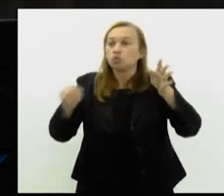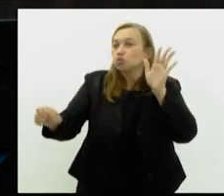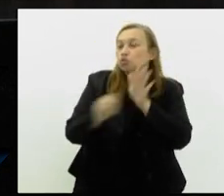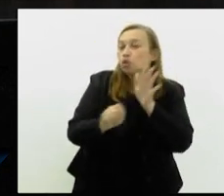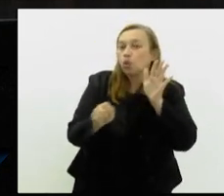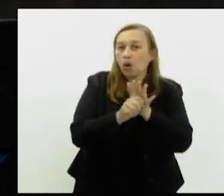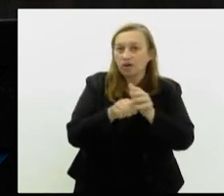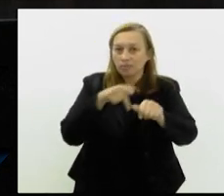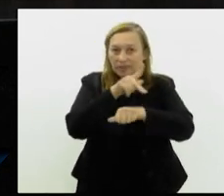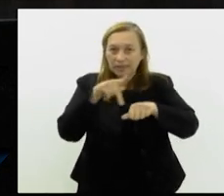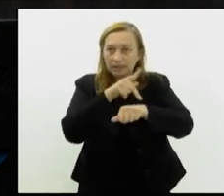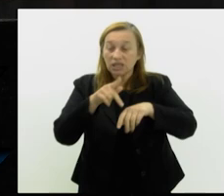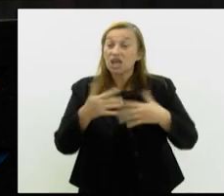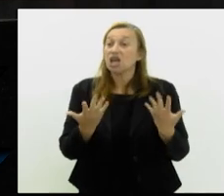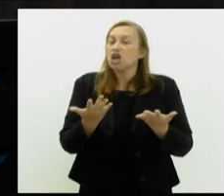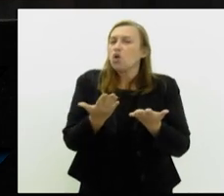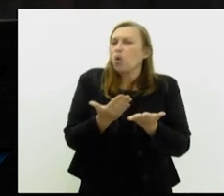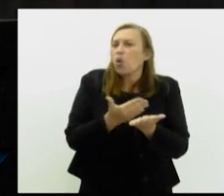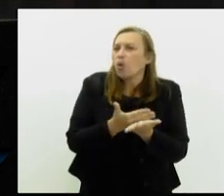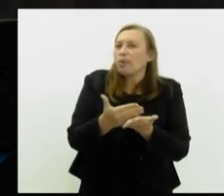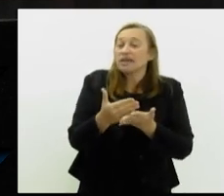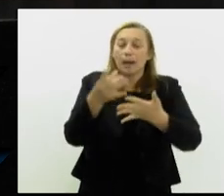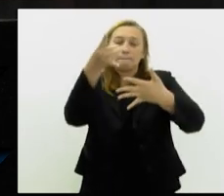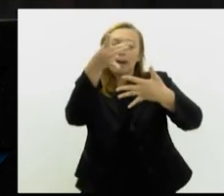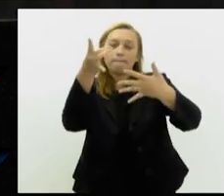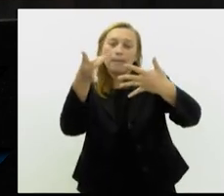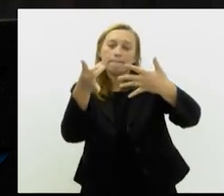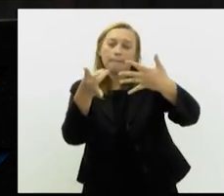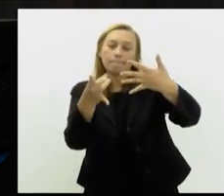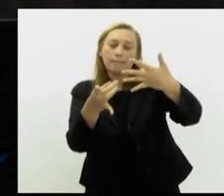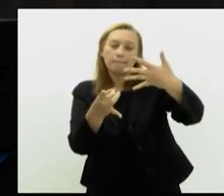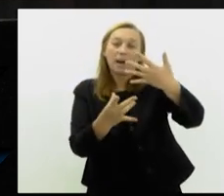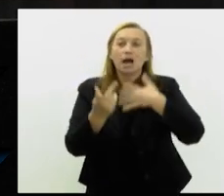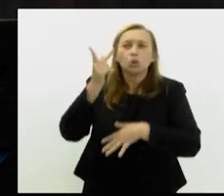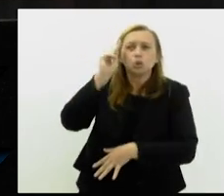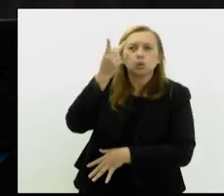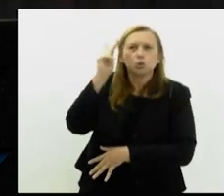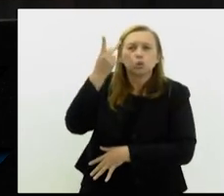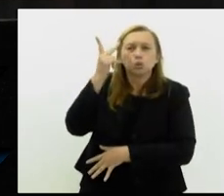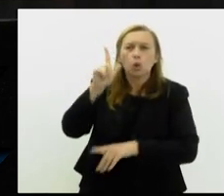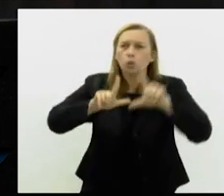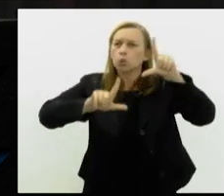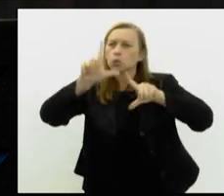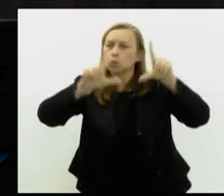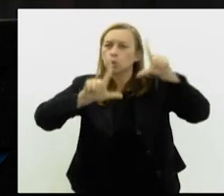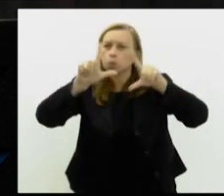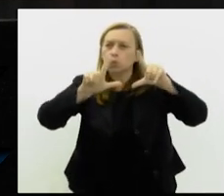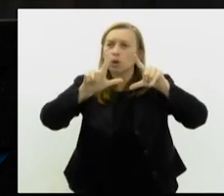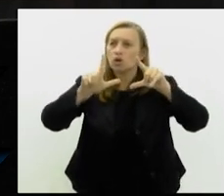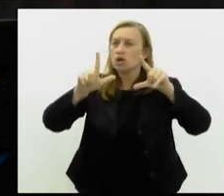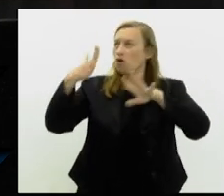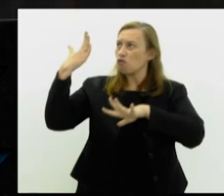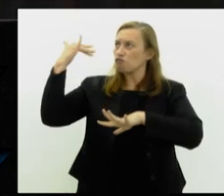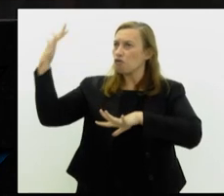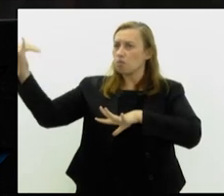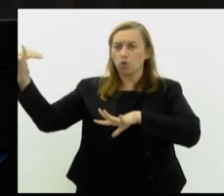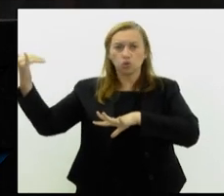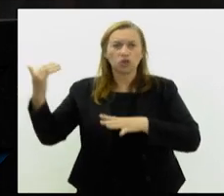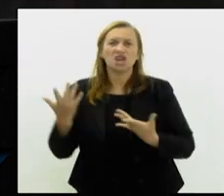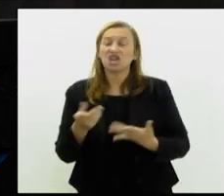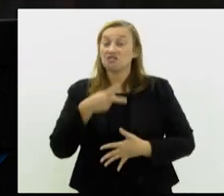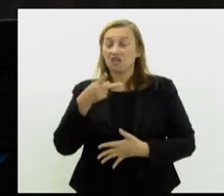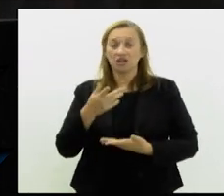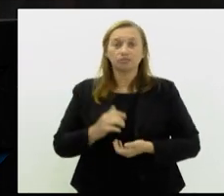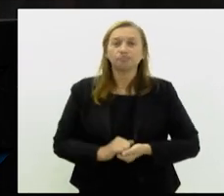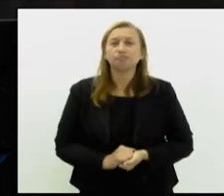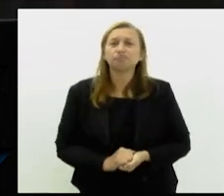e ele começa a fazer uma história contar uma história no programa de televisão de grande audiência em que ele diz